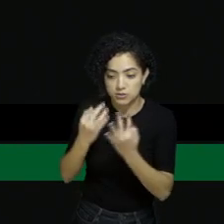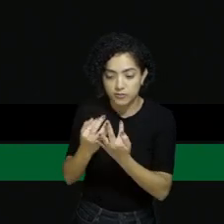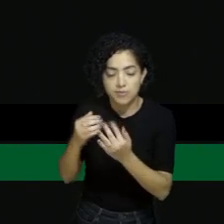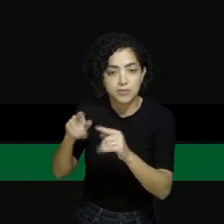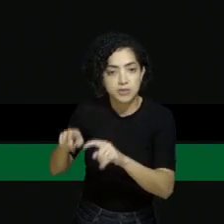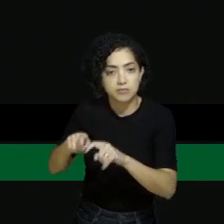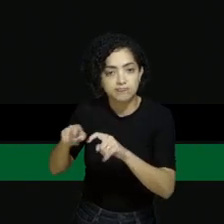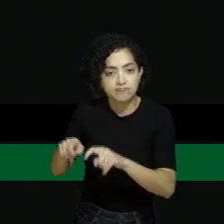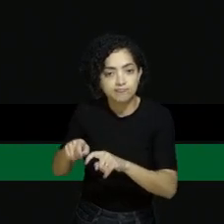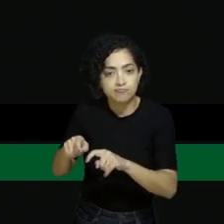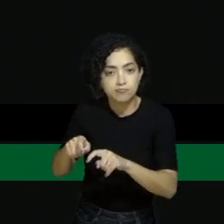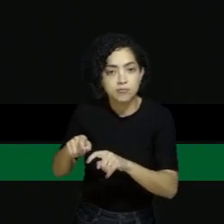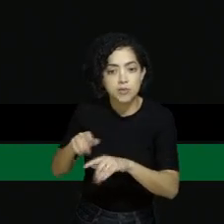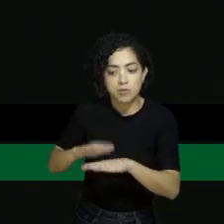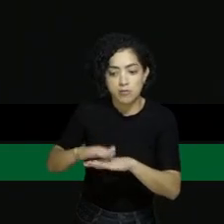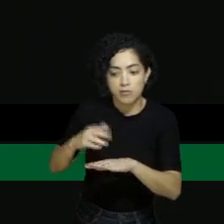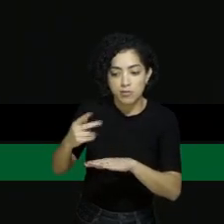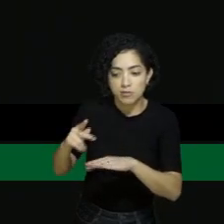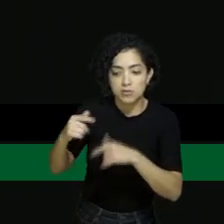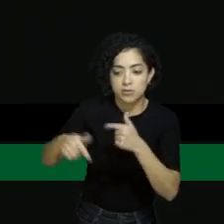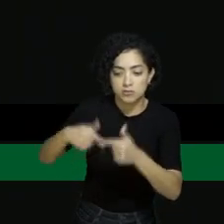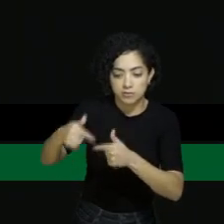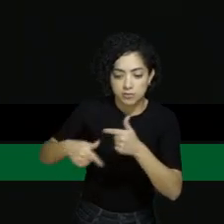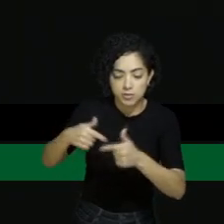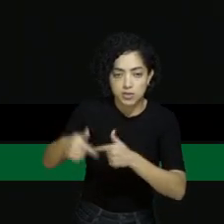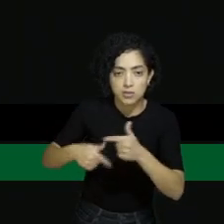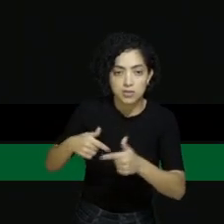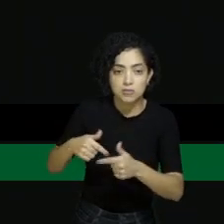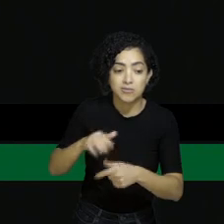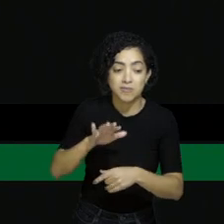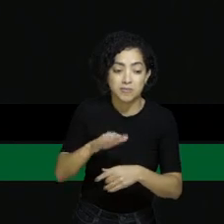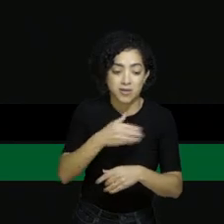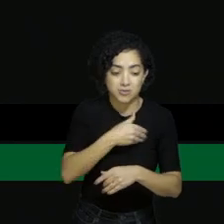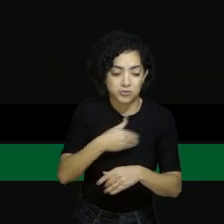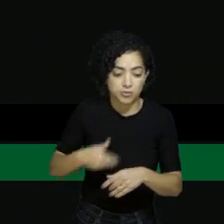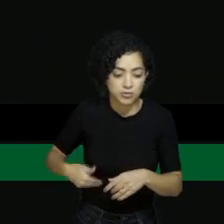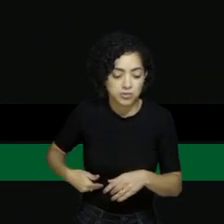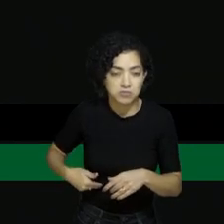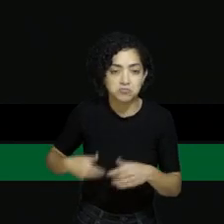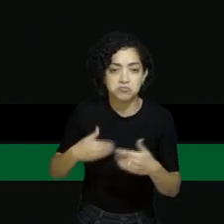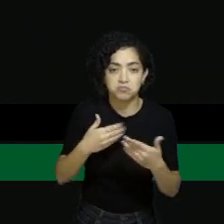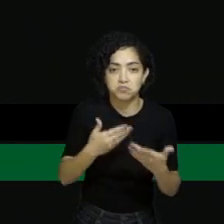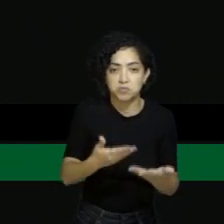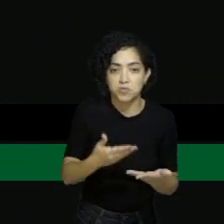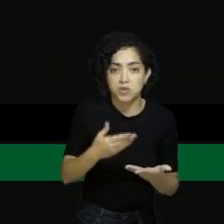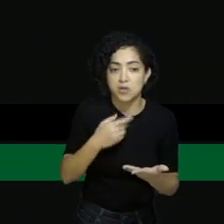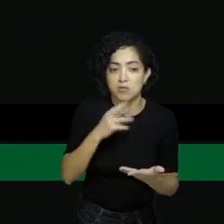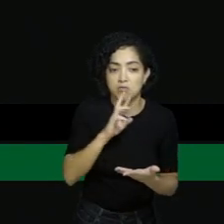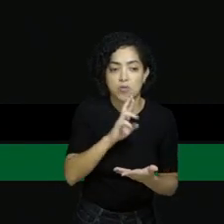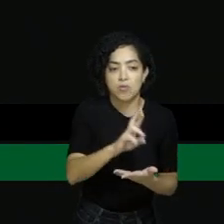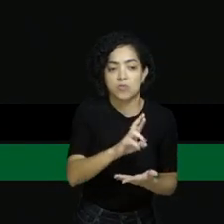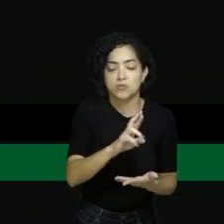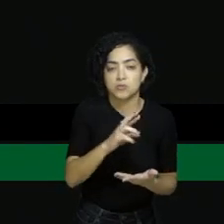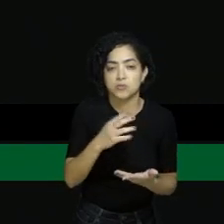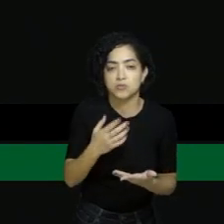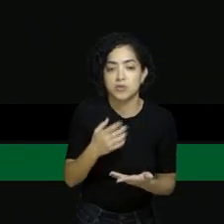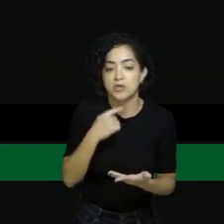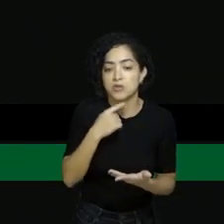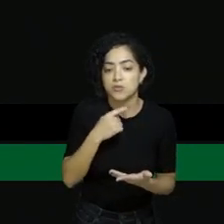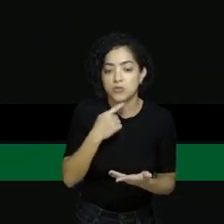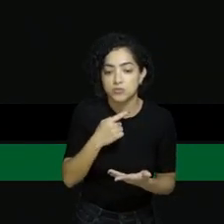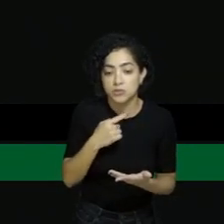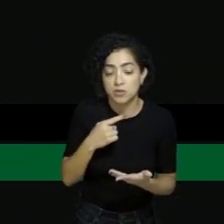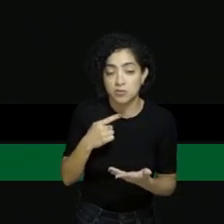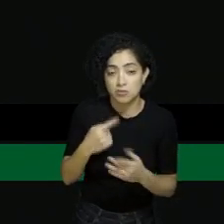parte e vendo o poder público não conseguir dar resposta de um setor tão